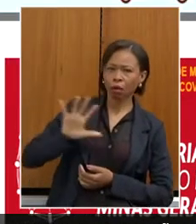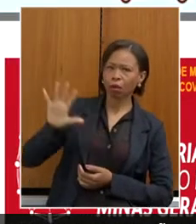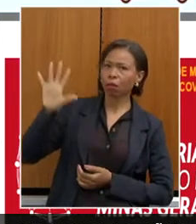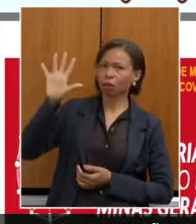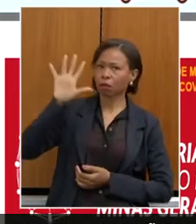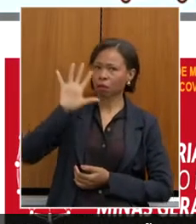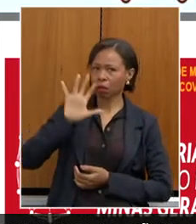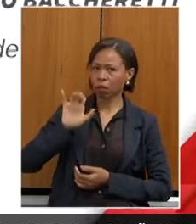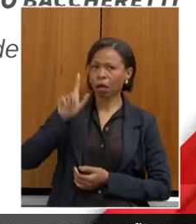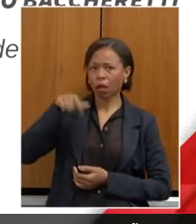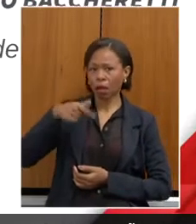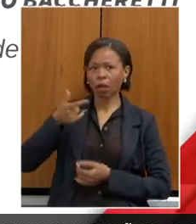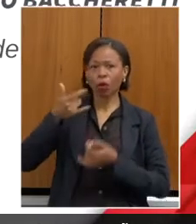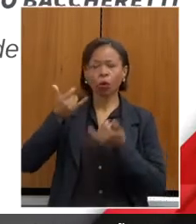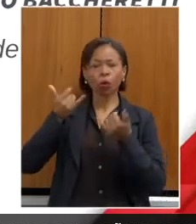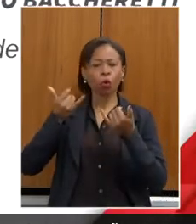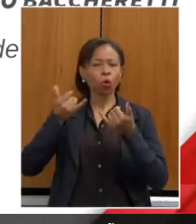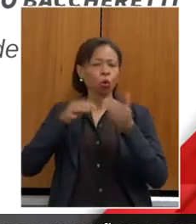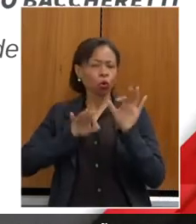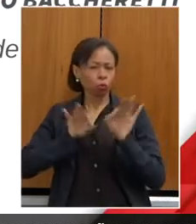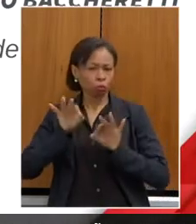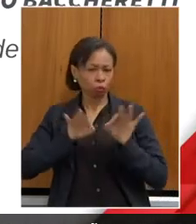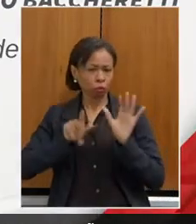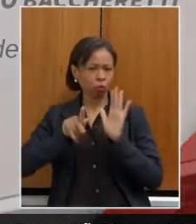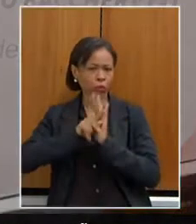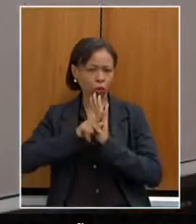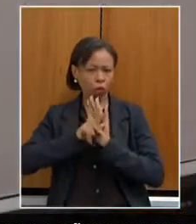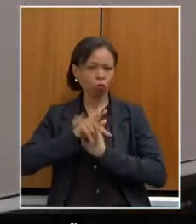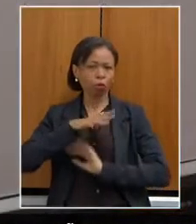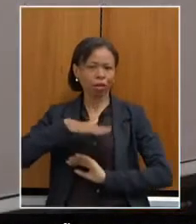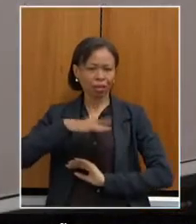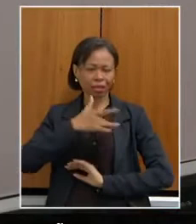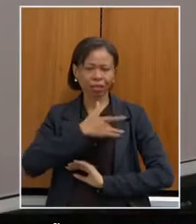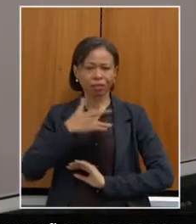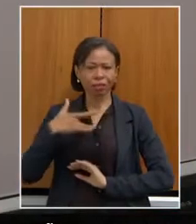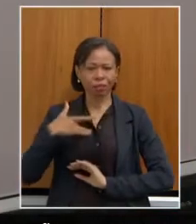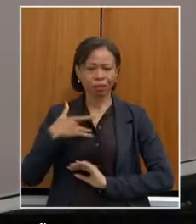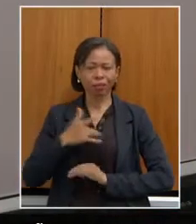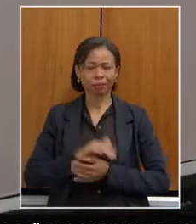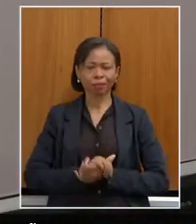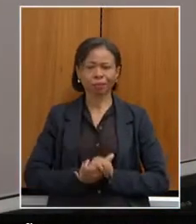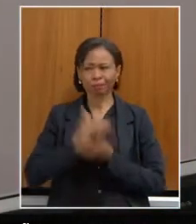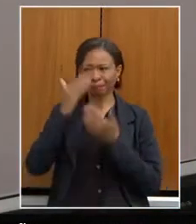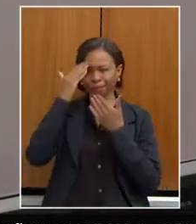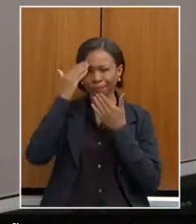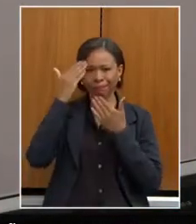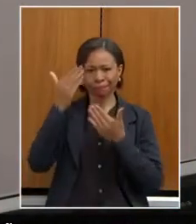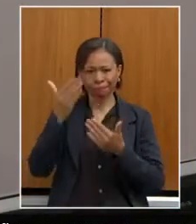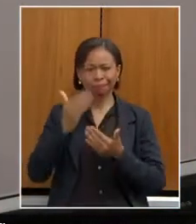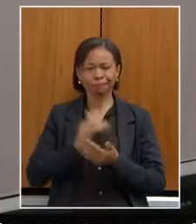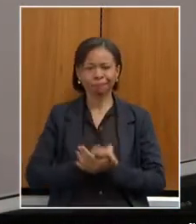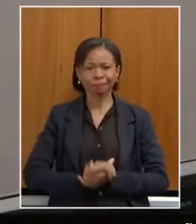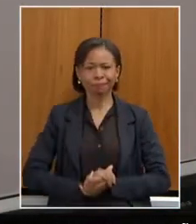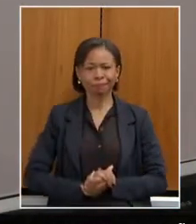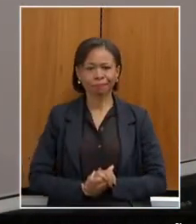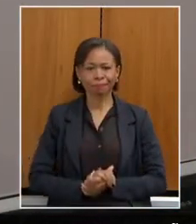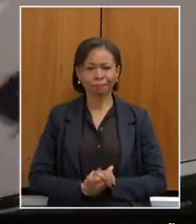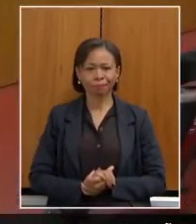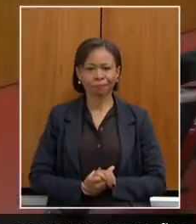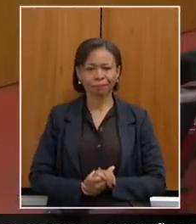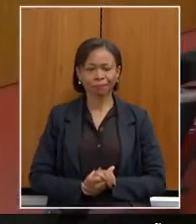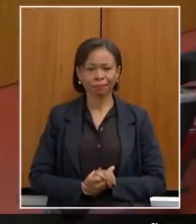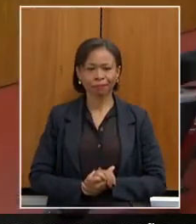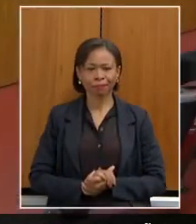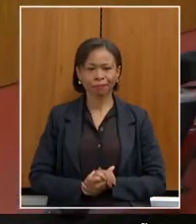aí. Pode passar. Obrigado. Acho que não ultrapassei muito tempo não, não é, presidente? Acho que deu certo. Obrigado. Sem